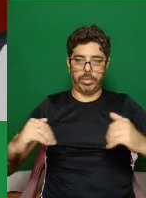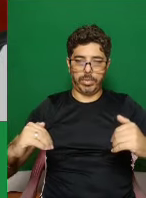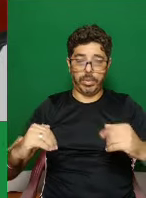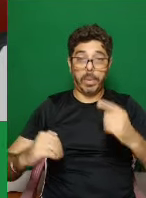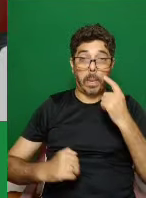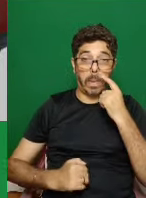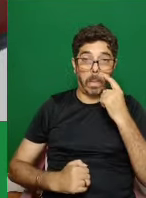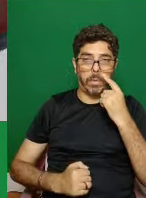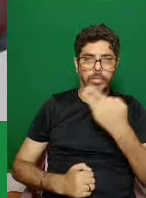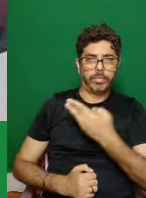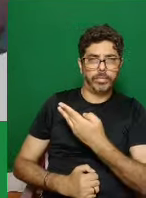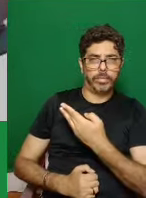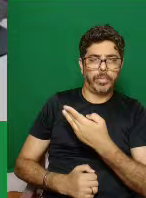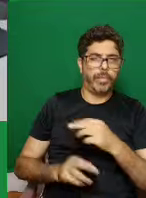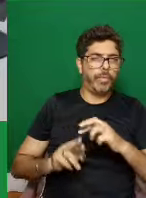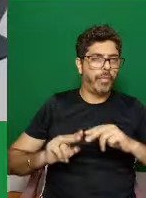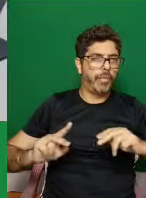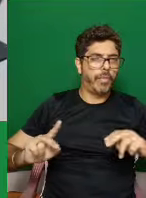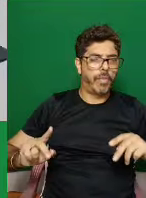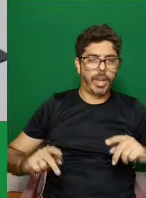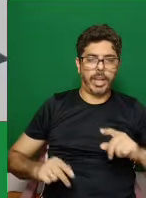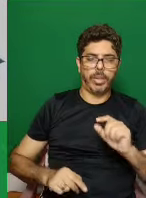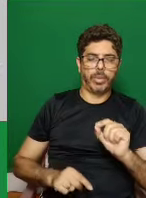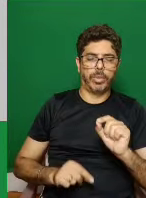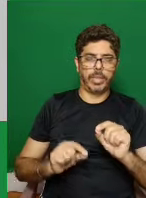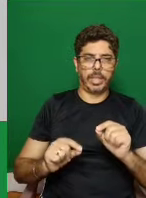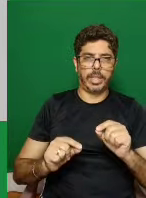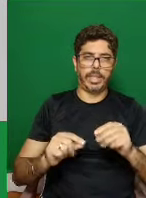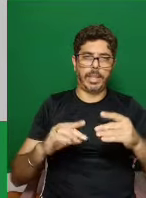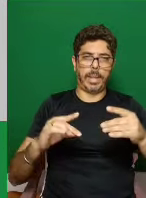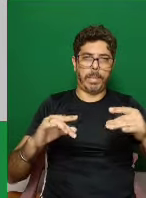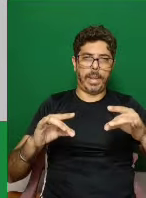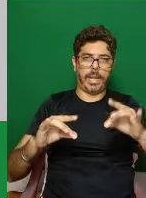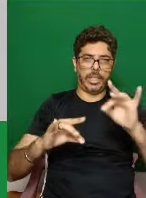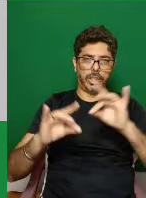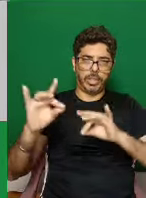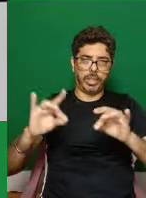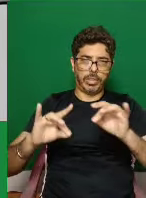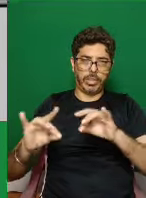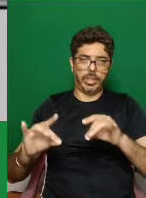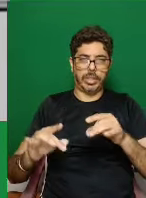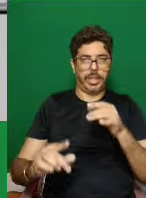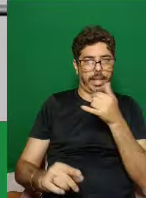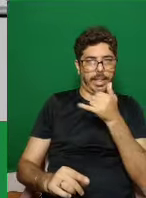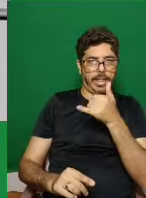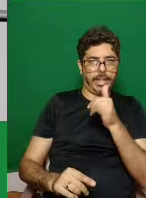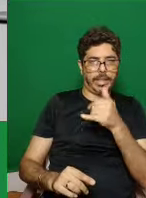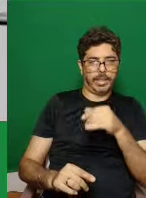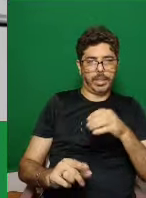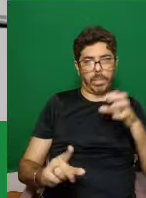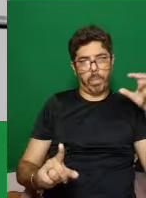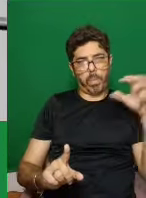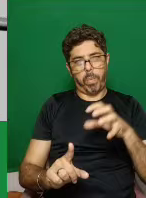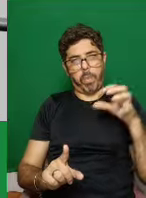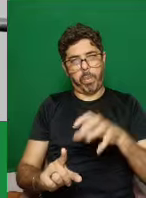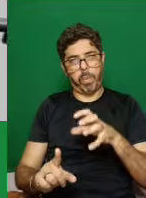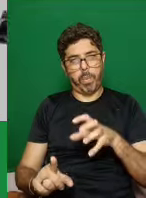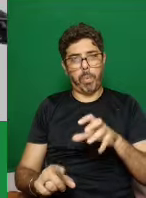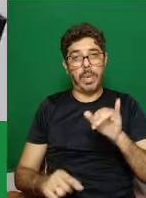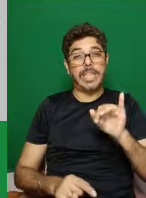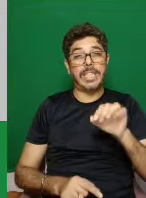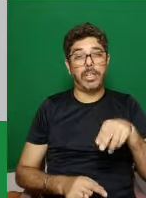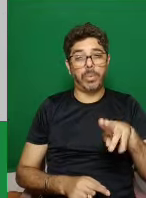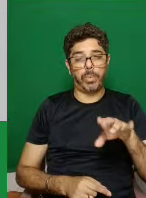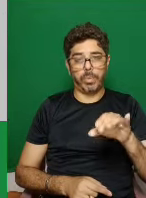vários sistemas de separação eletrostática, onde as partículas a serem separadas são inicialmente eletrizadas por um bombardeio iônico.